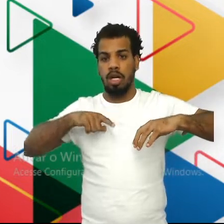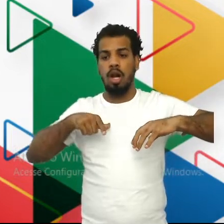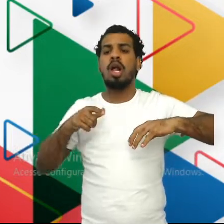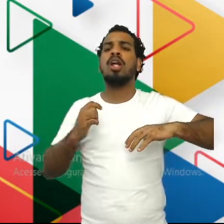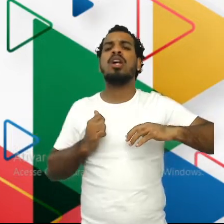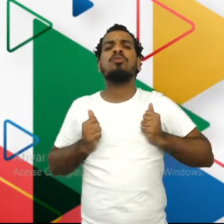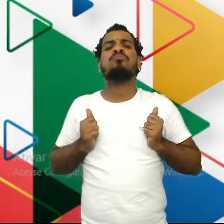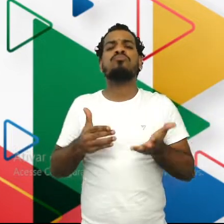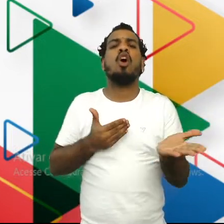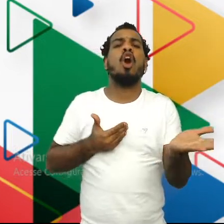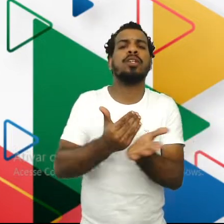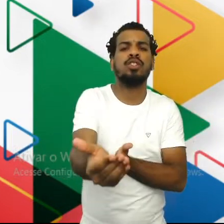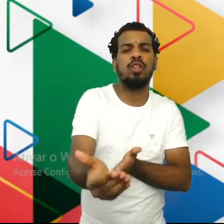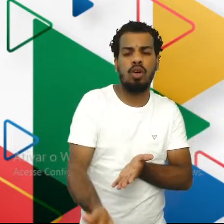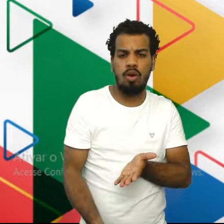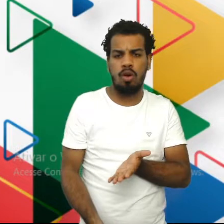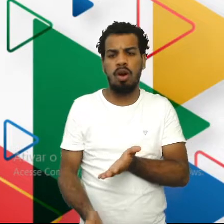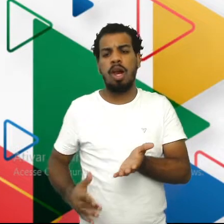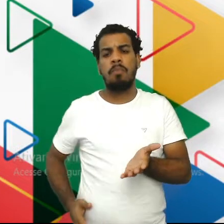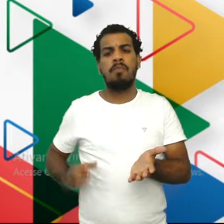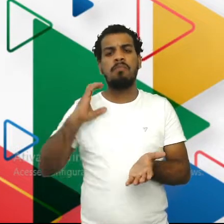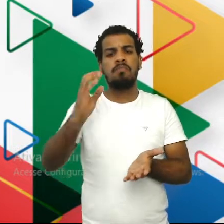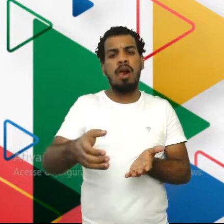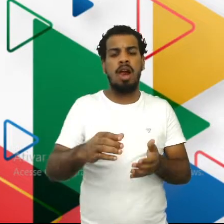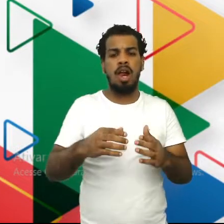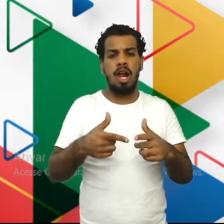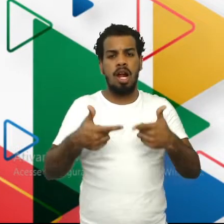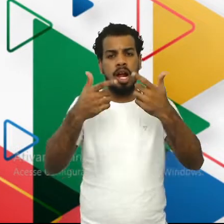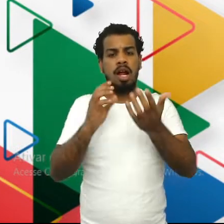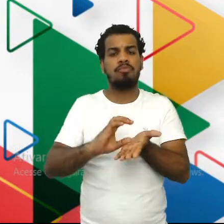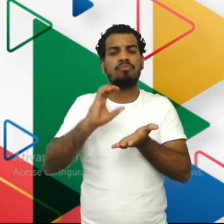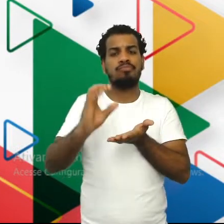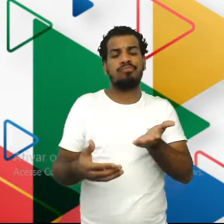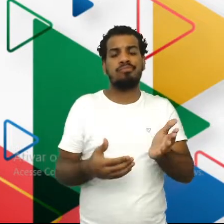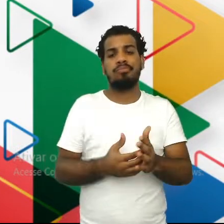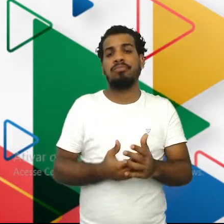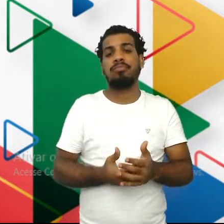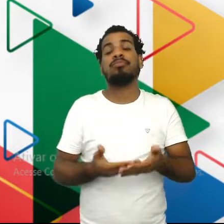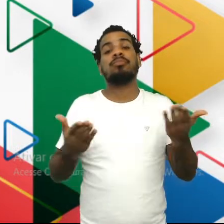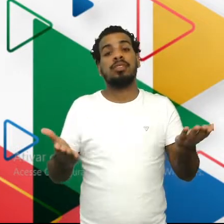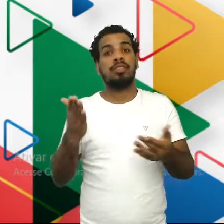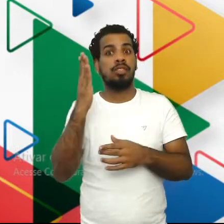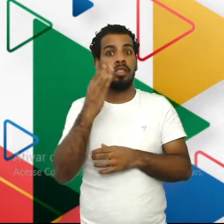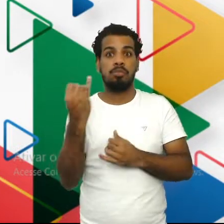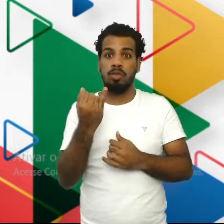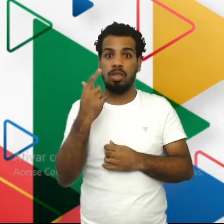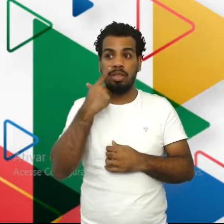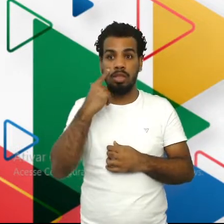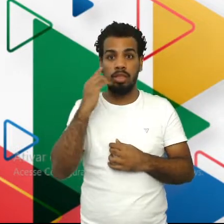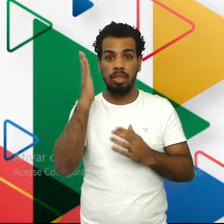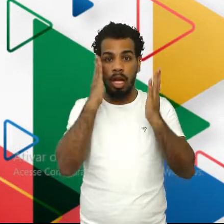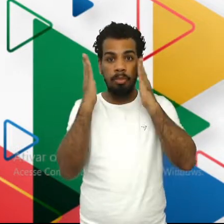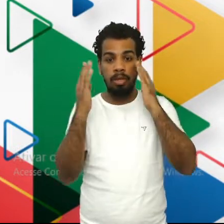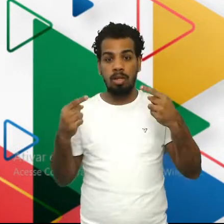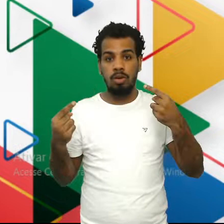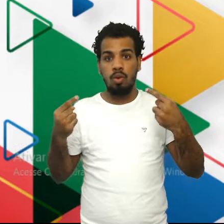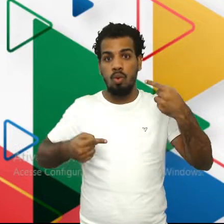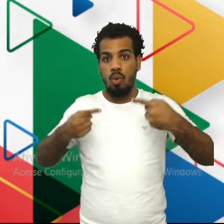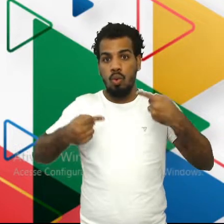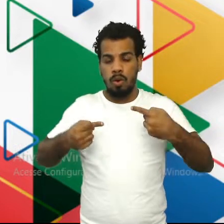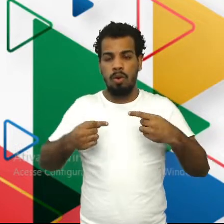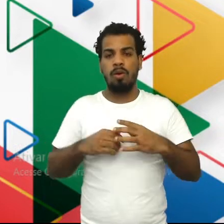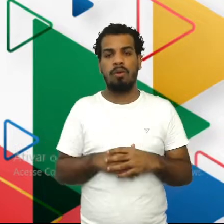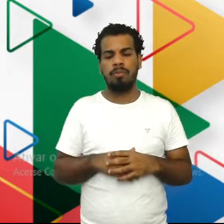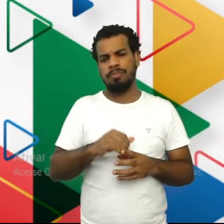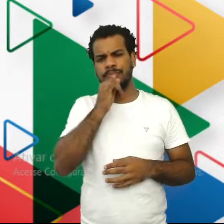a guerra, quem mantém a guerra, quem vai terminar a guerra, mas é importante que a gente escute os dois lados. Uma briga, por exemplo. Se você